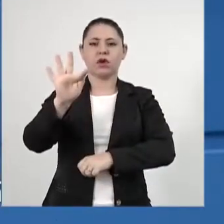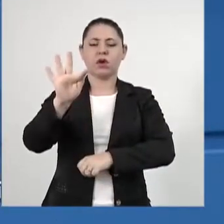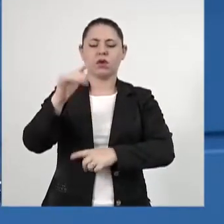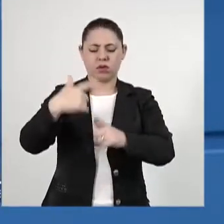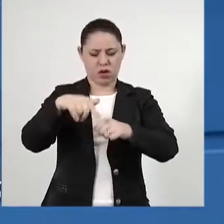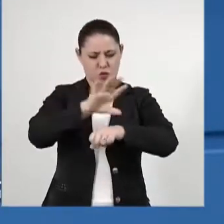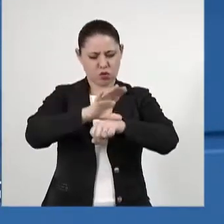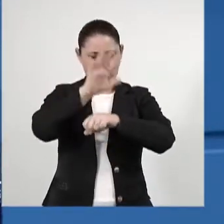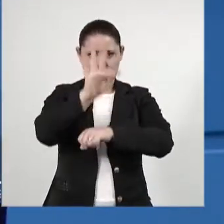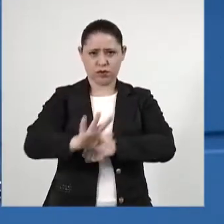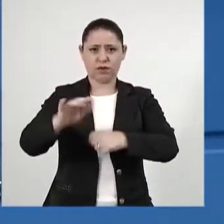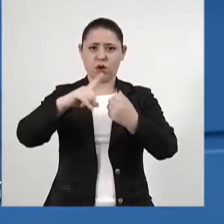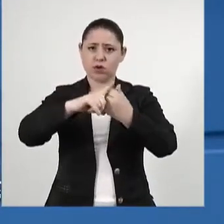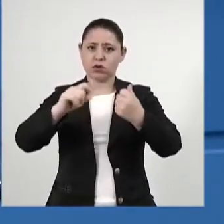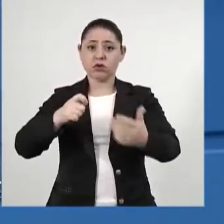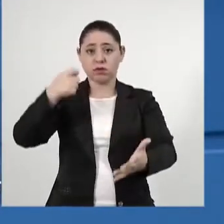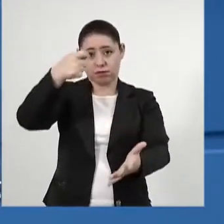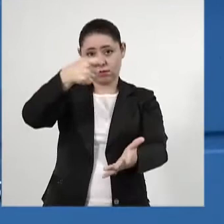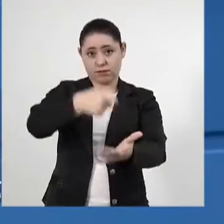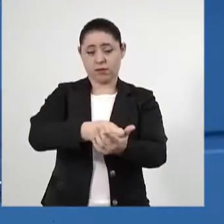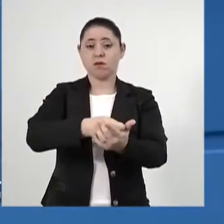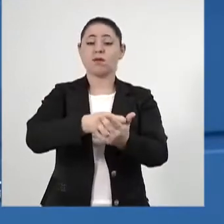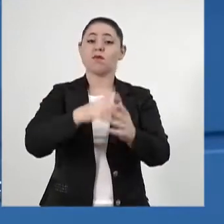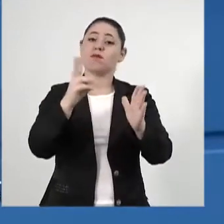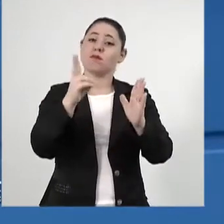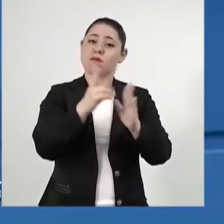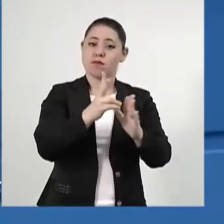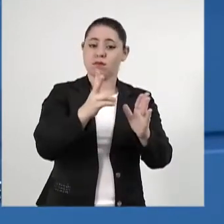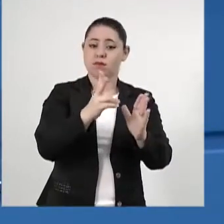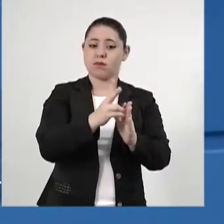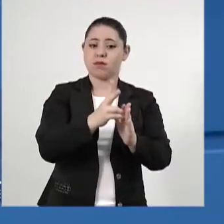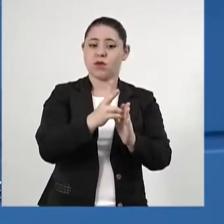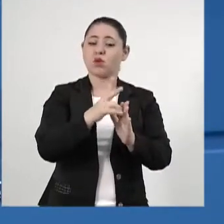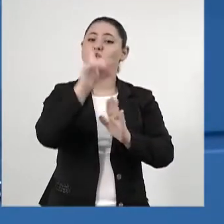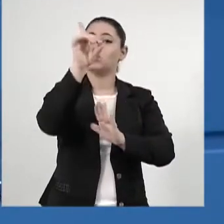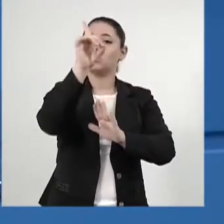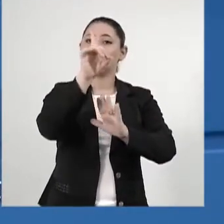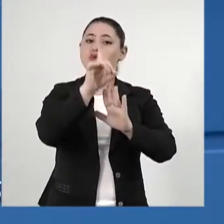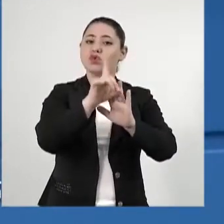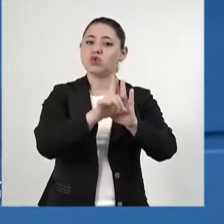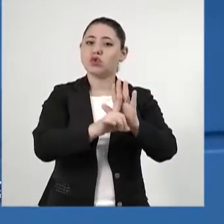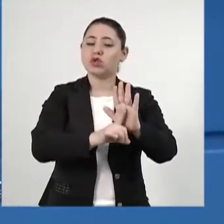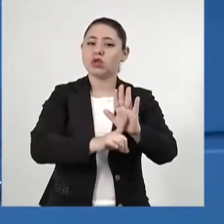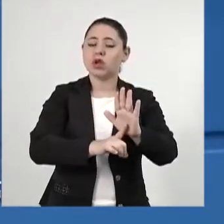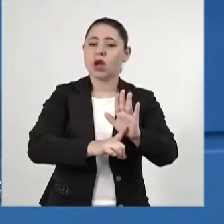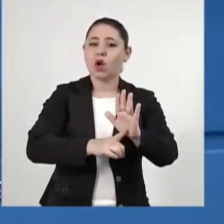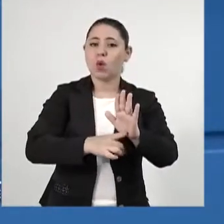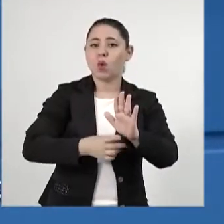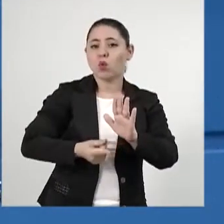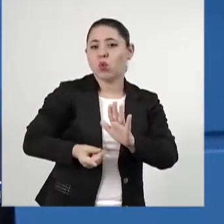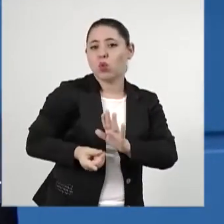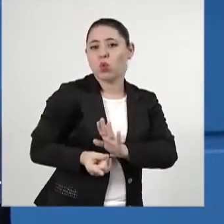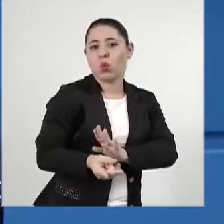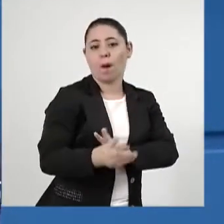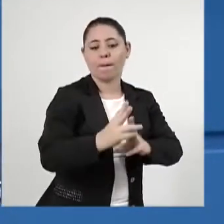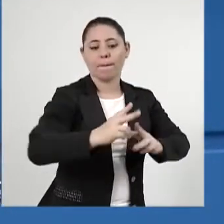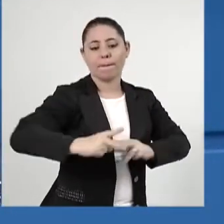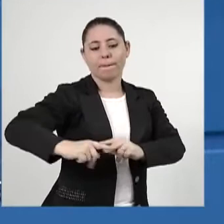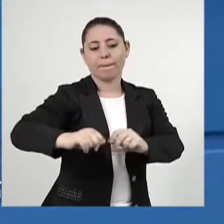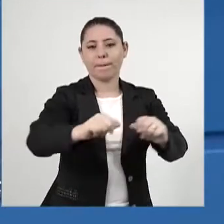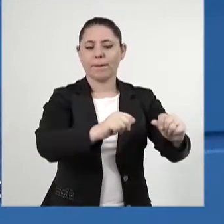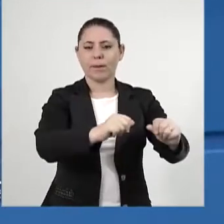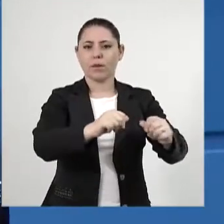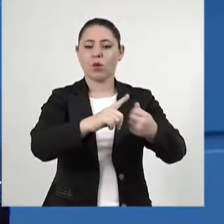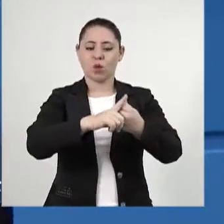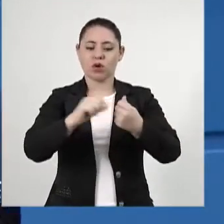Constituição Federal garante ao índio os direitos originários sobre suas terras.